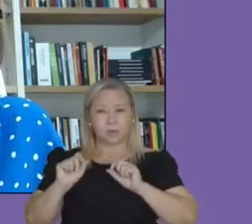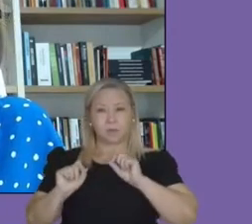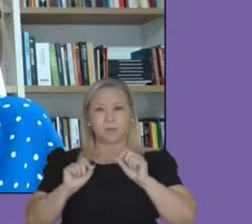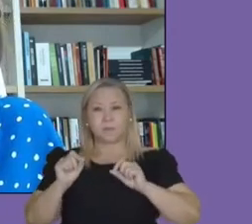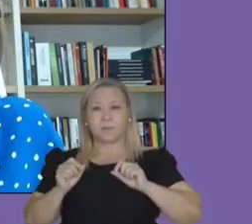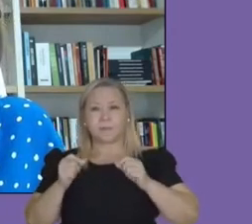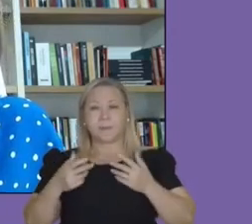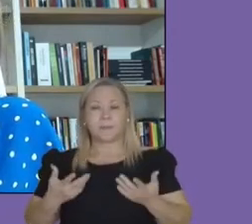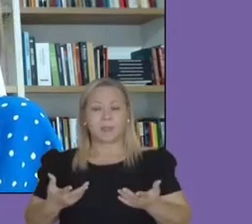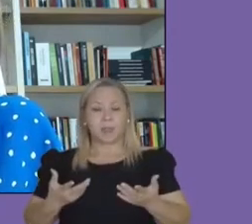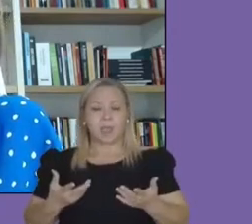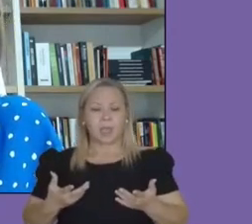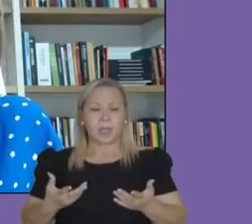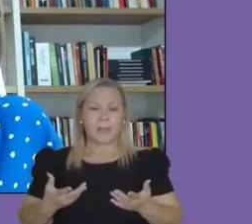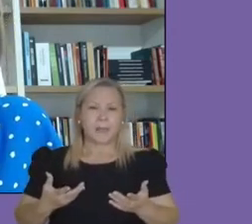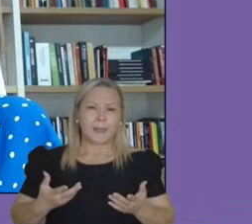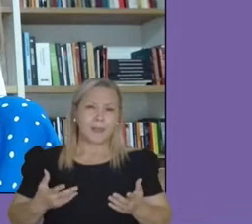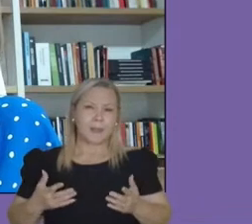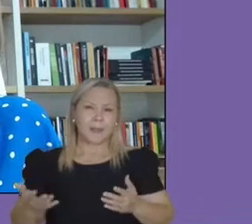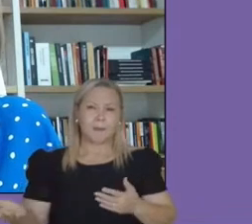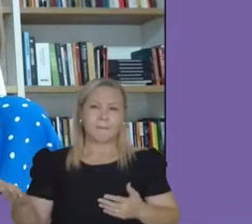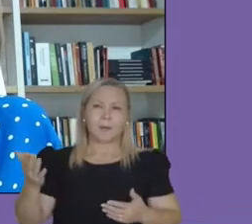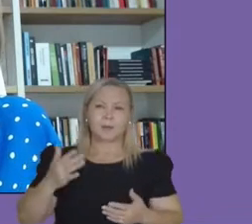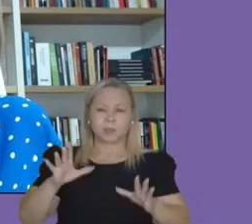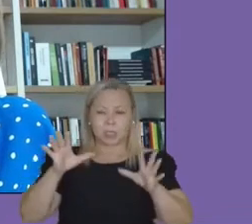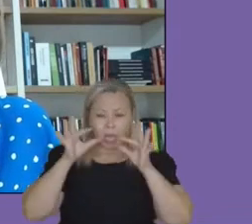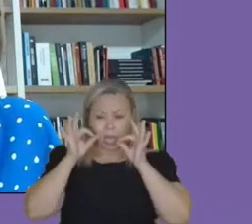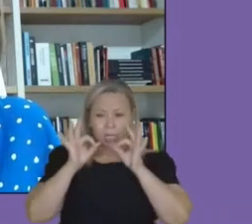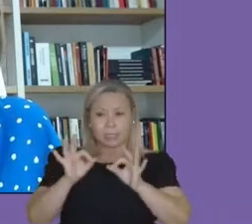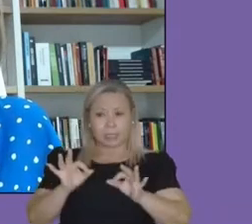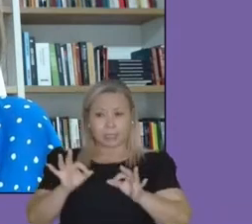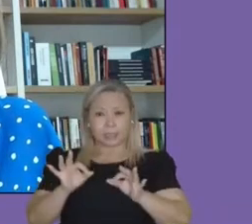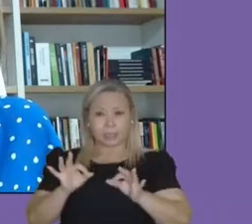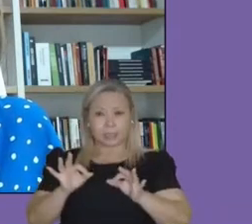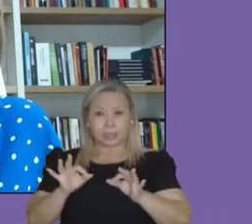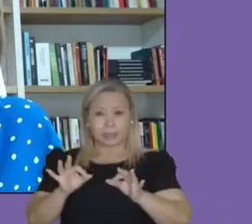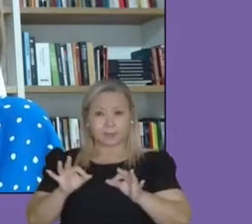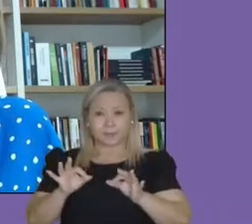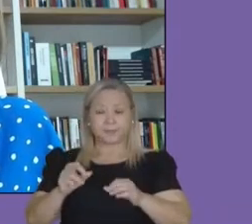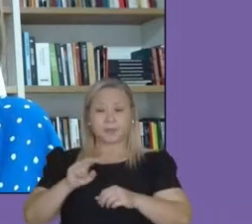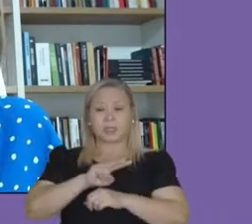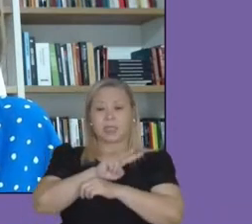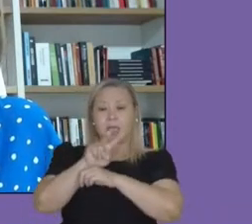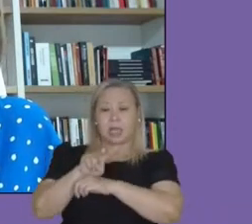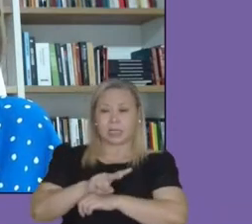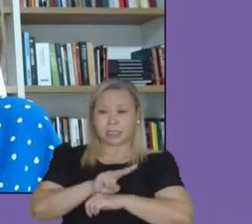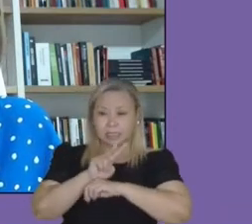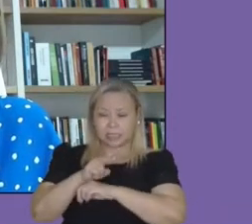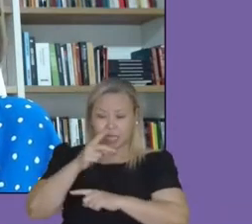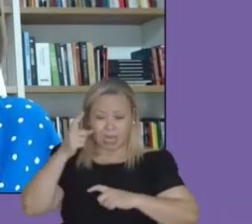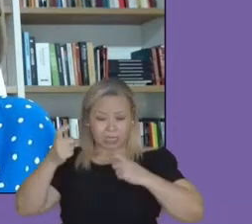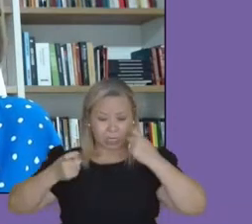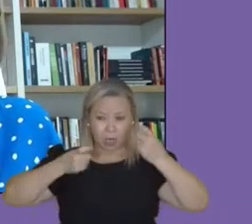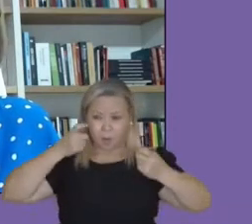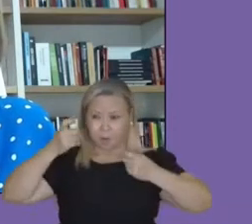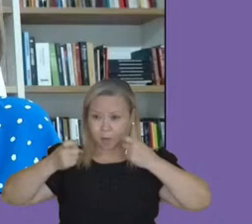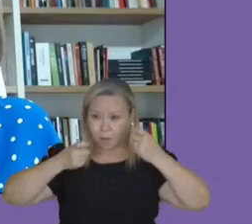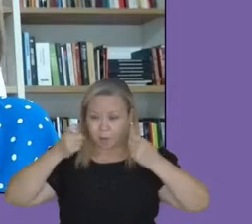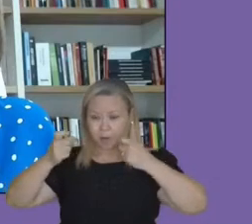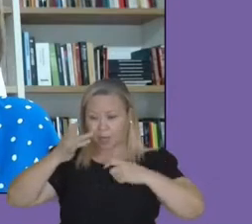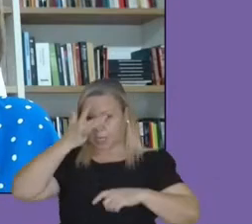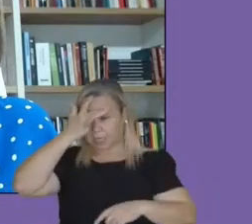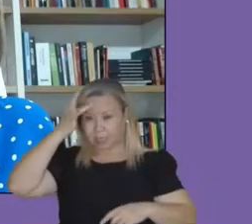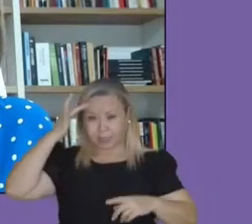visão vestida, né, de atenção, né, de assistência, de preocupação com as pessoas